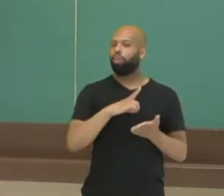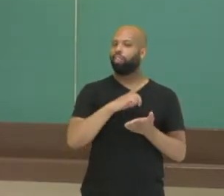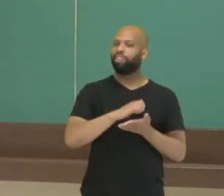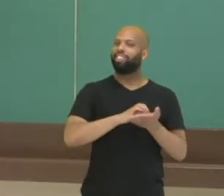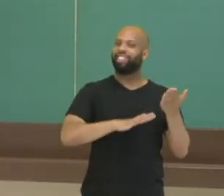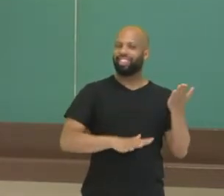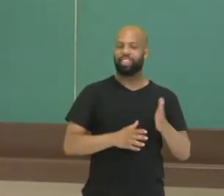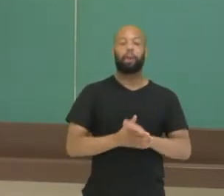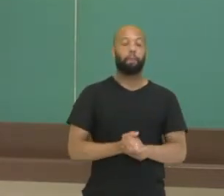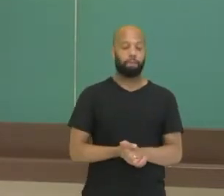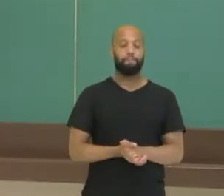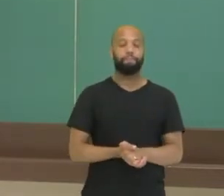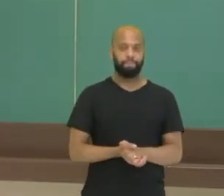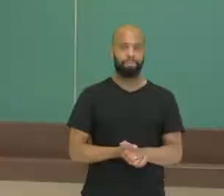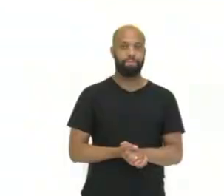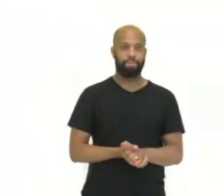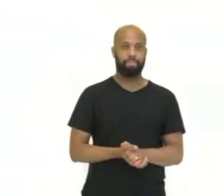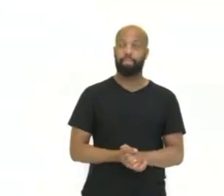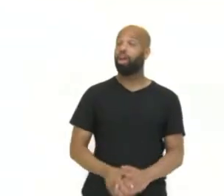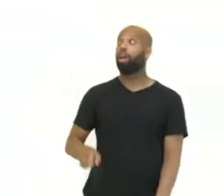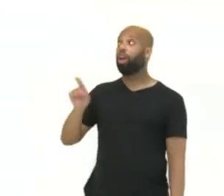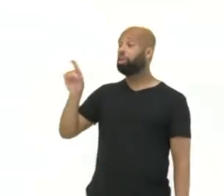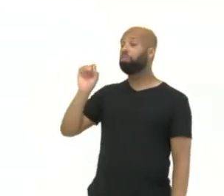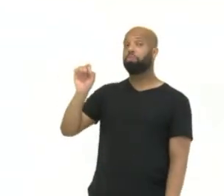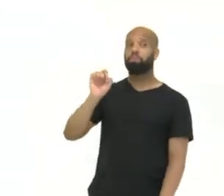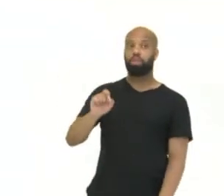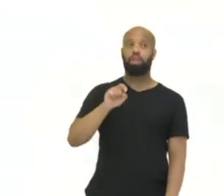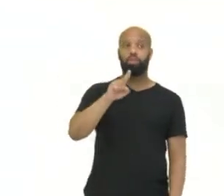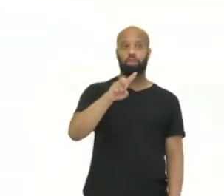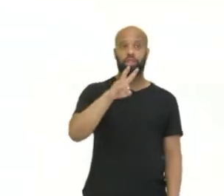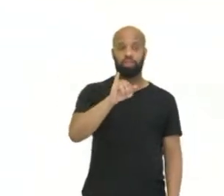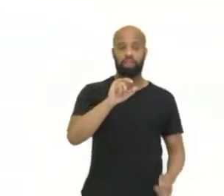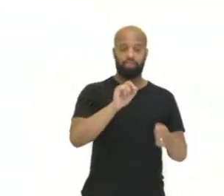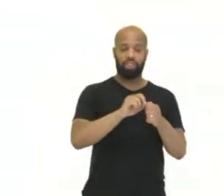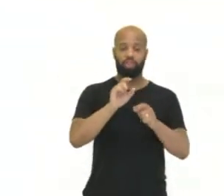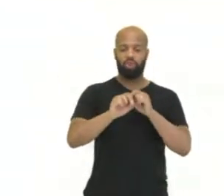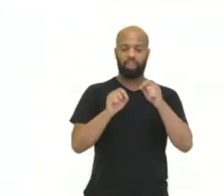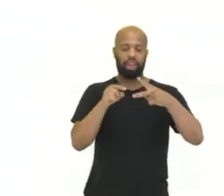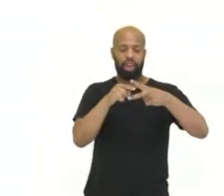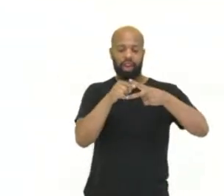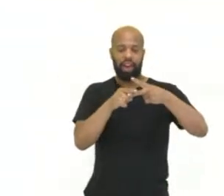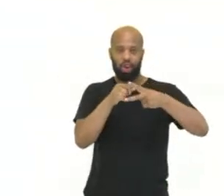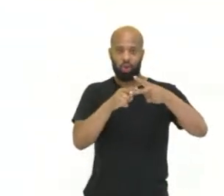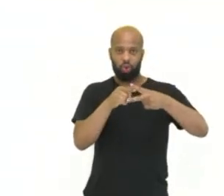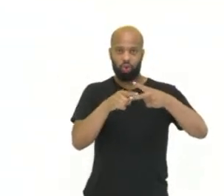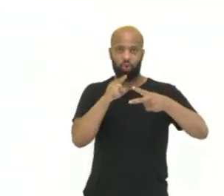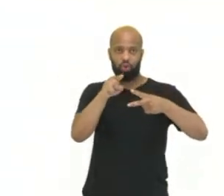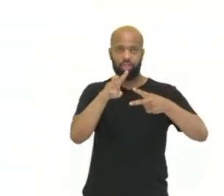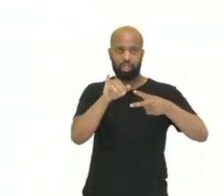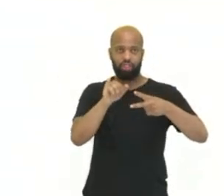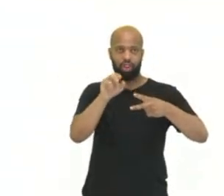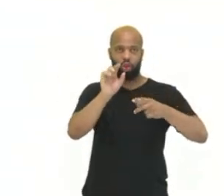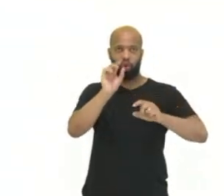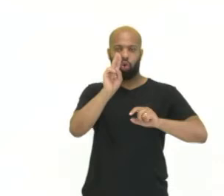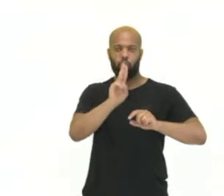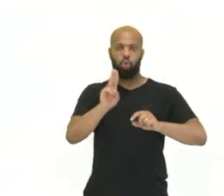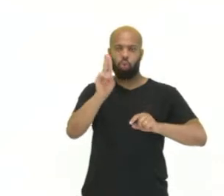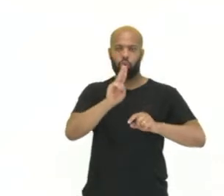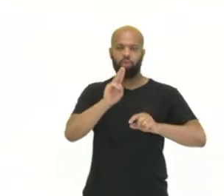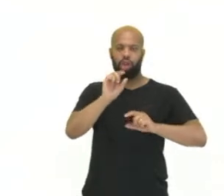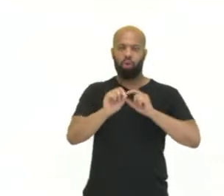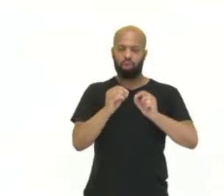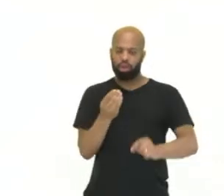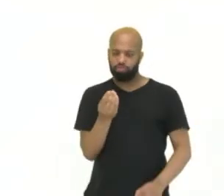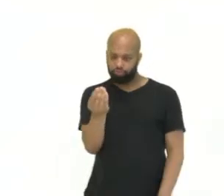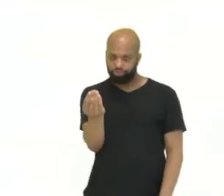Agora nós temos um exercício. Nesse exercício, você vai medir o ângulo de rotação, tá? Então, a rotação ela